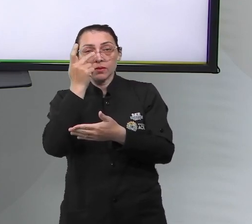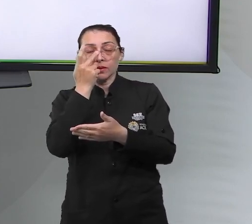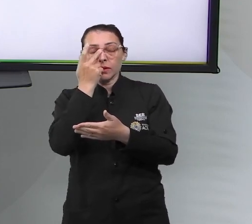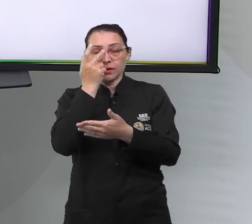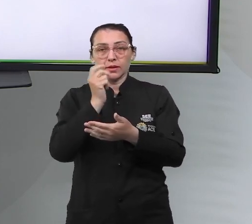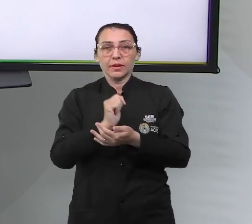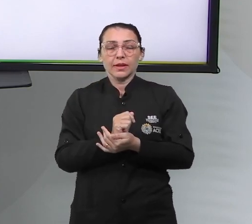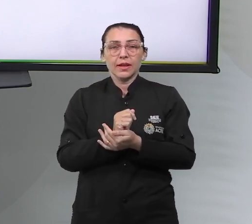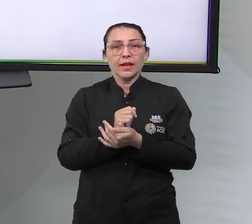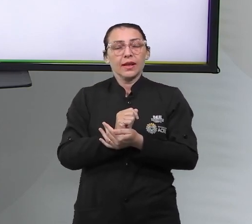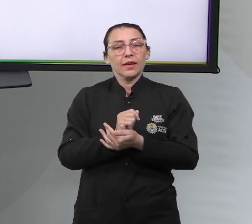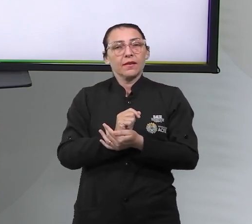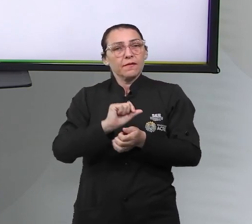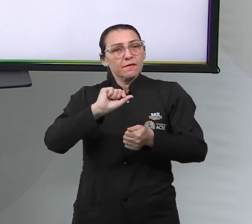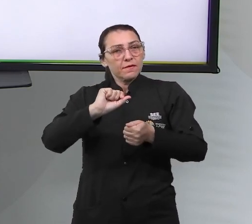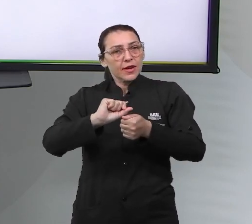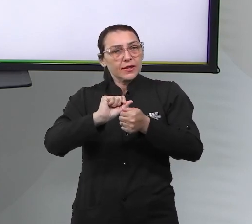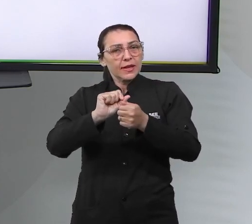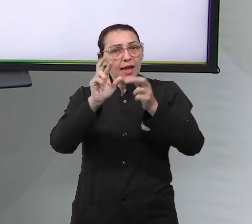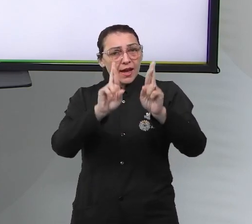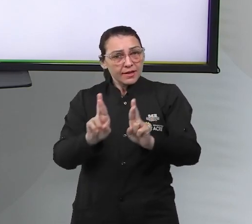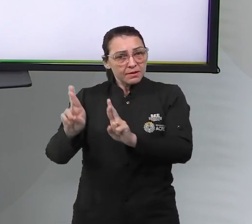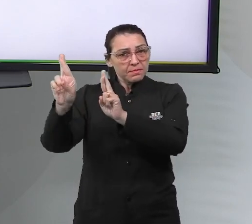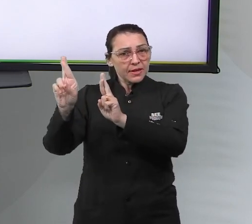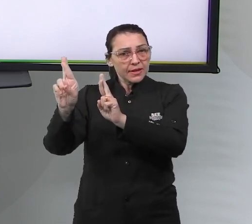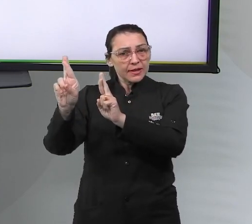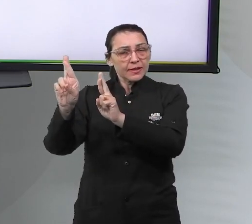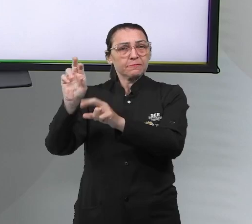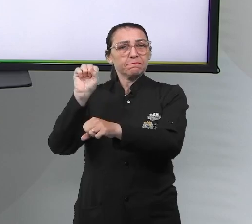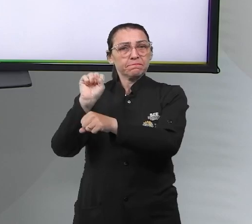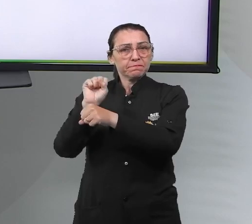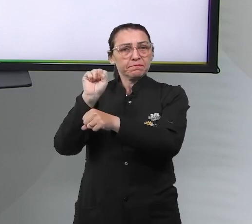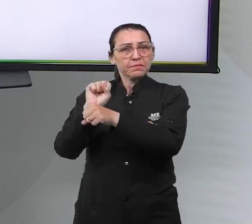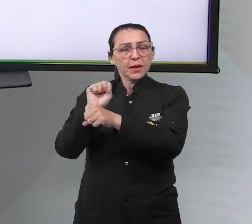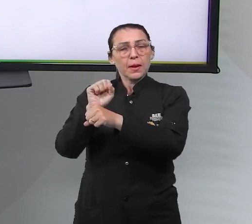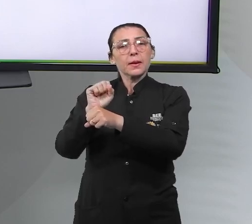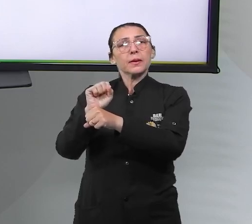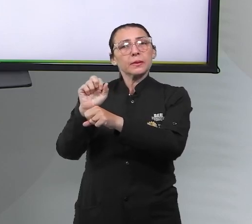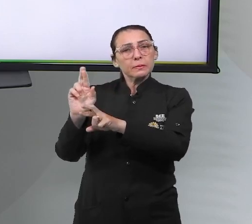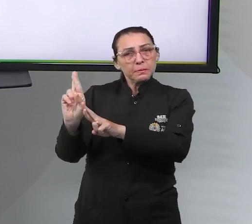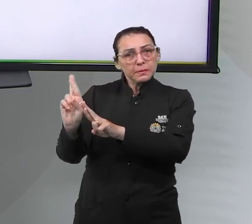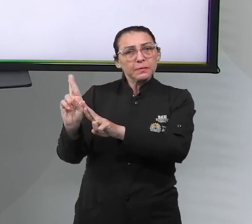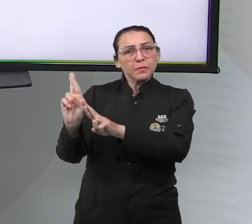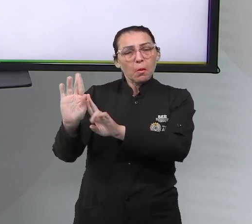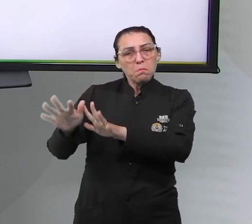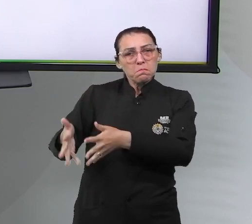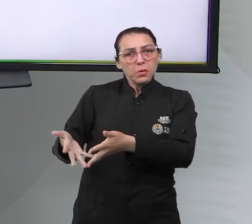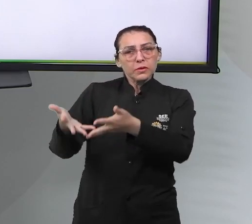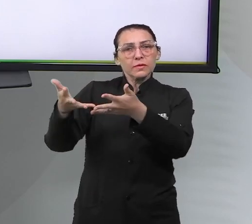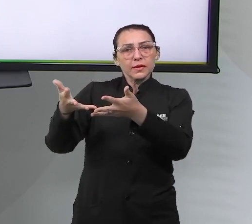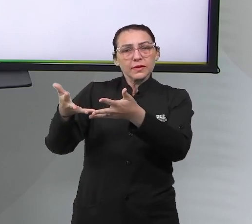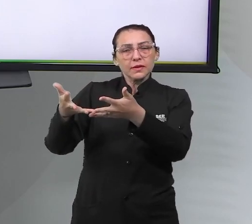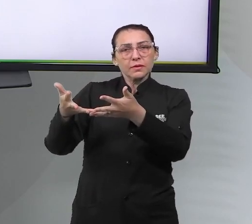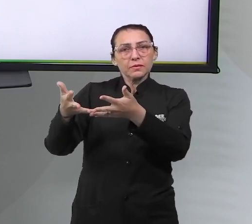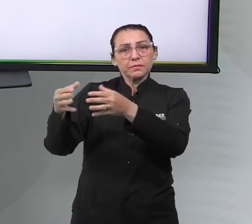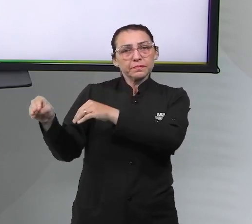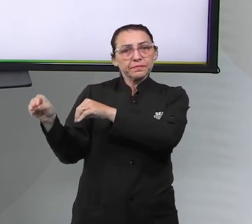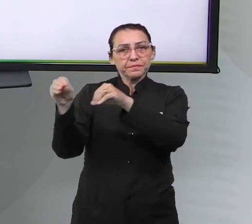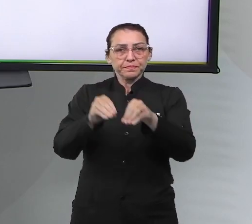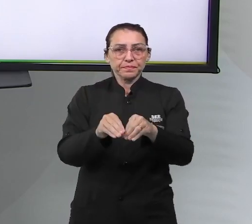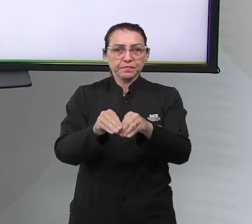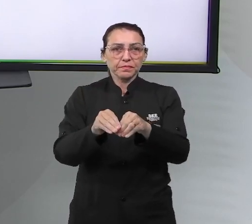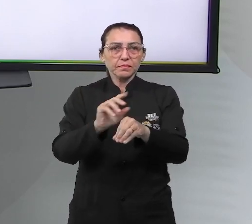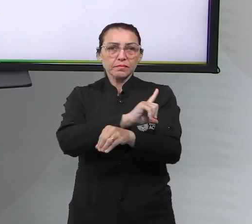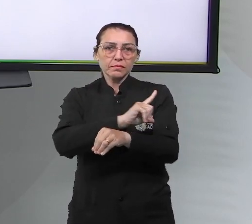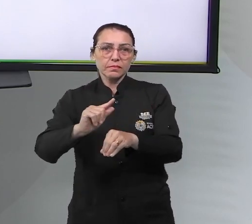elas acabam criando a esperança, melhor colocando, uma motivação. Migram,